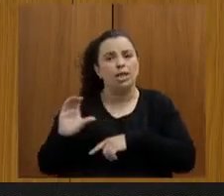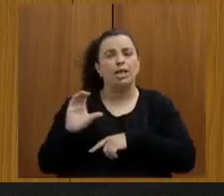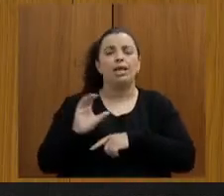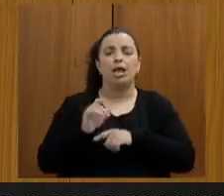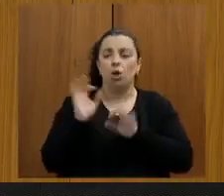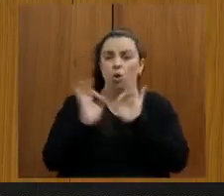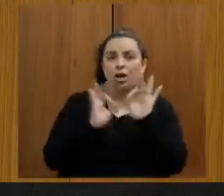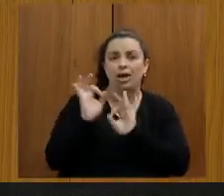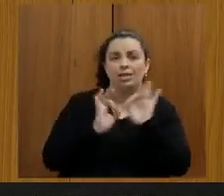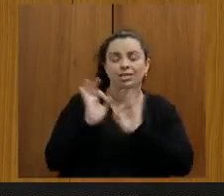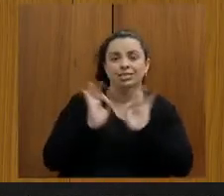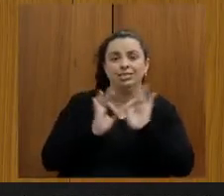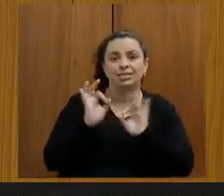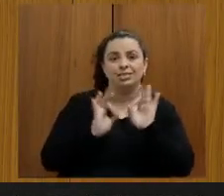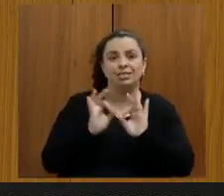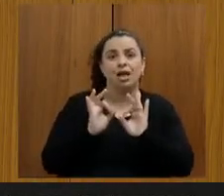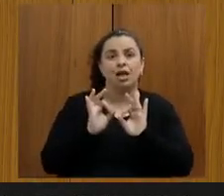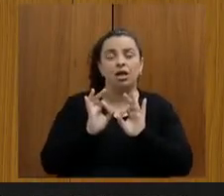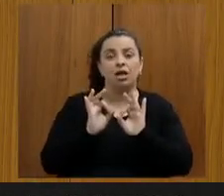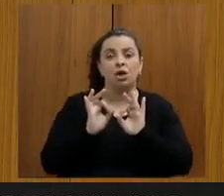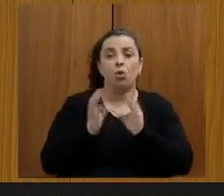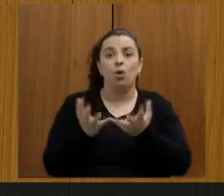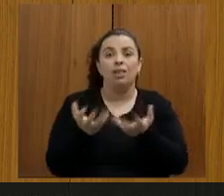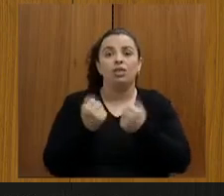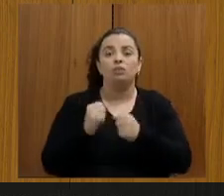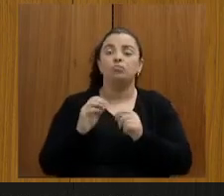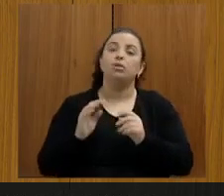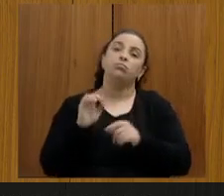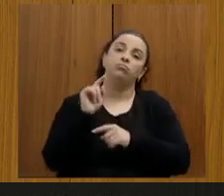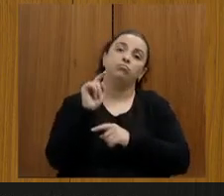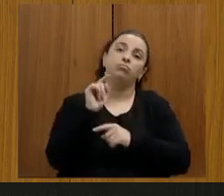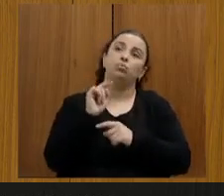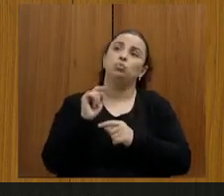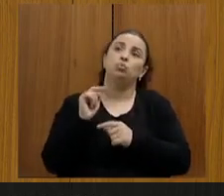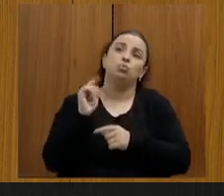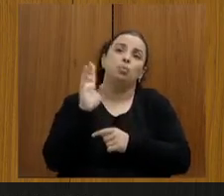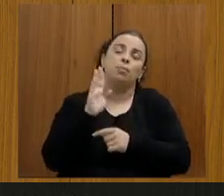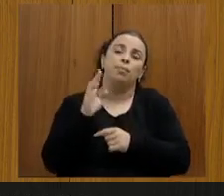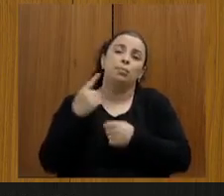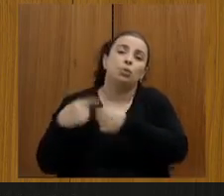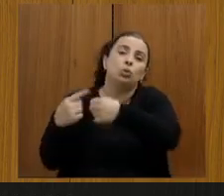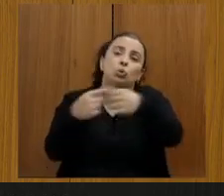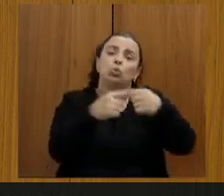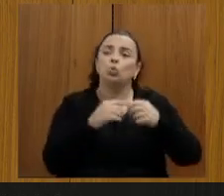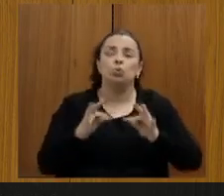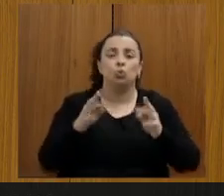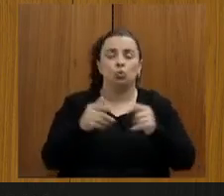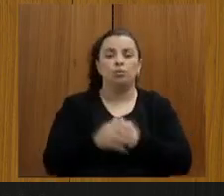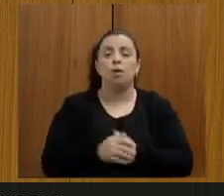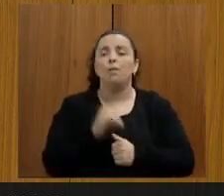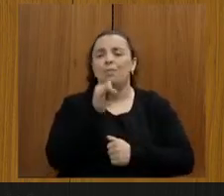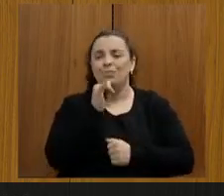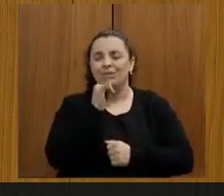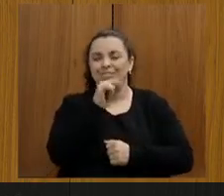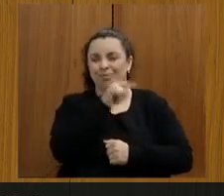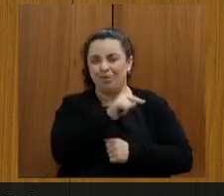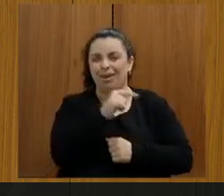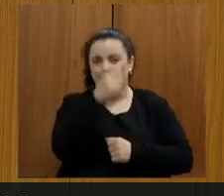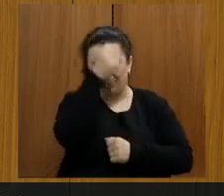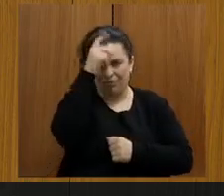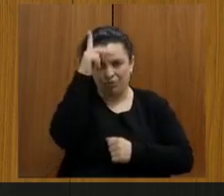resposta de todo o município então existem postagens inclusive da Prefeitura de sem peixe